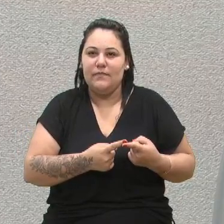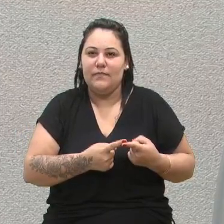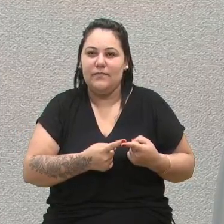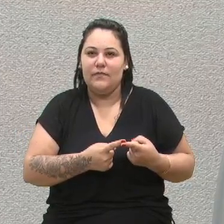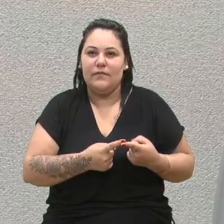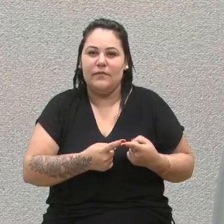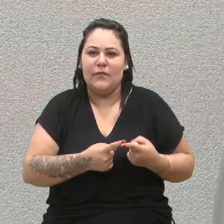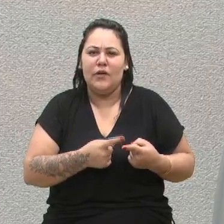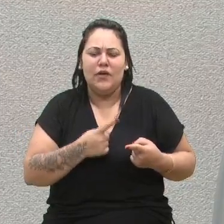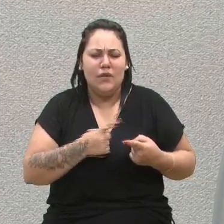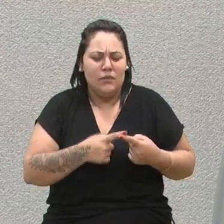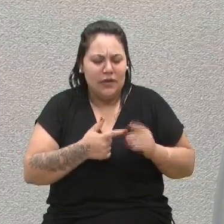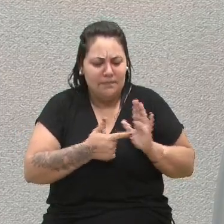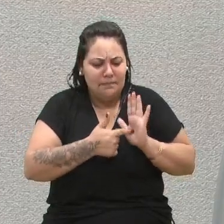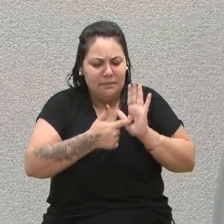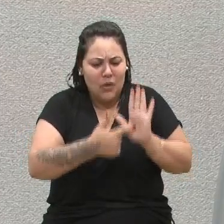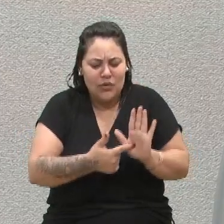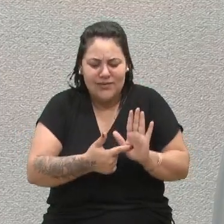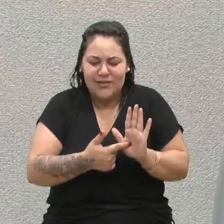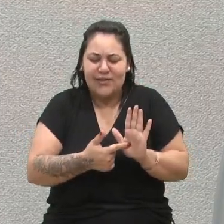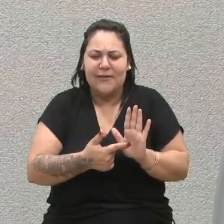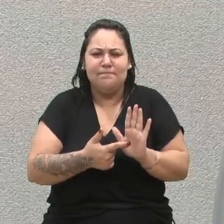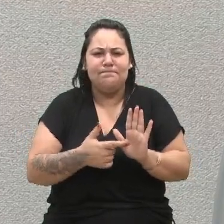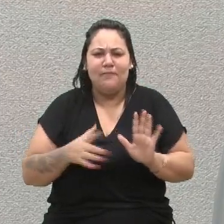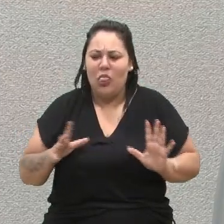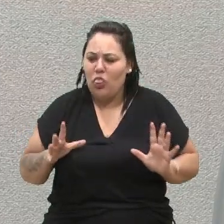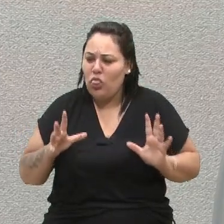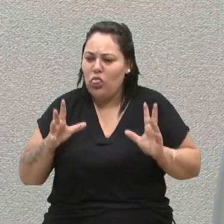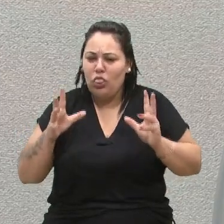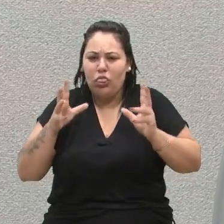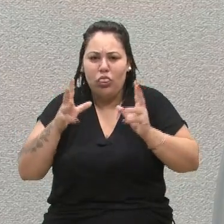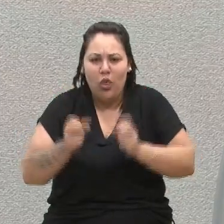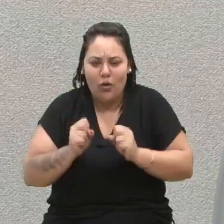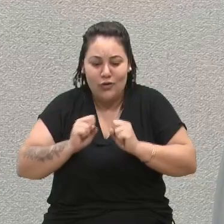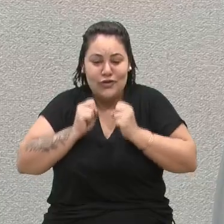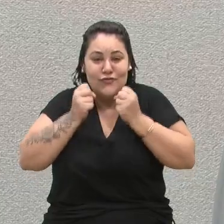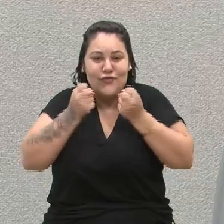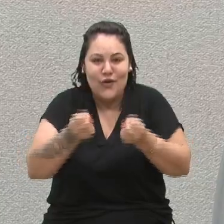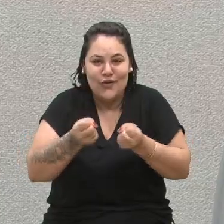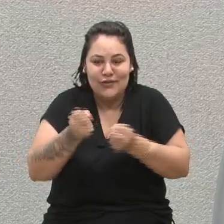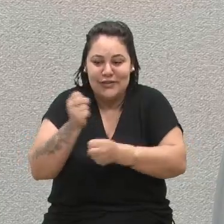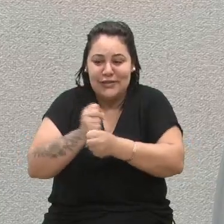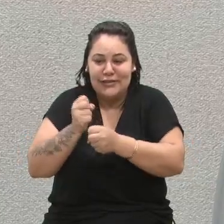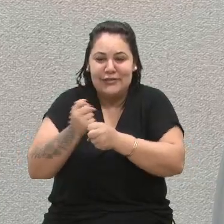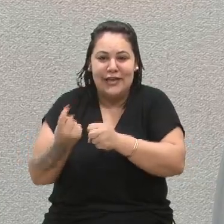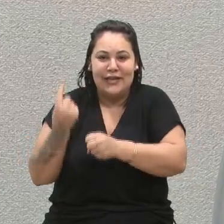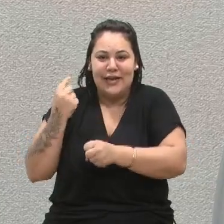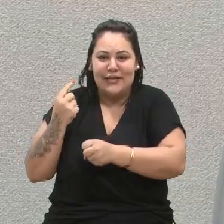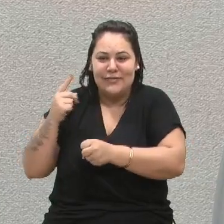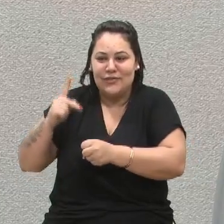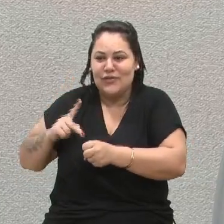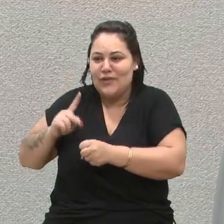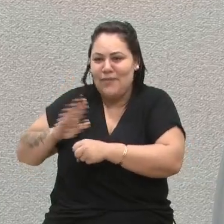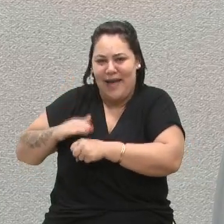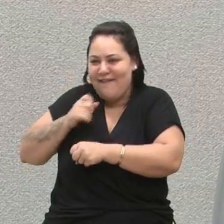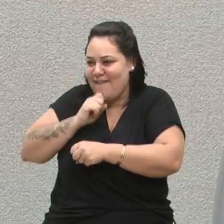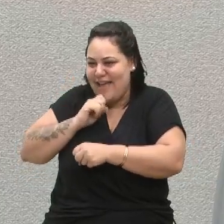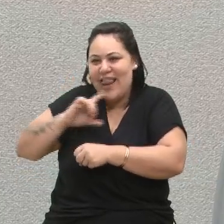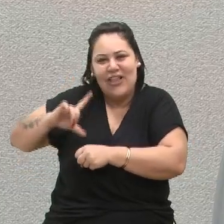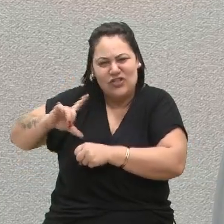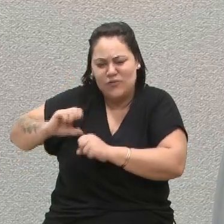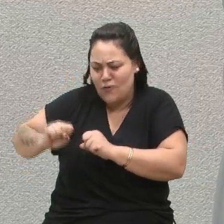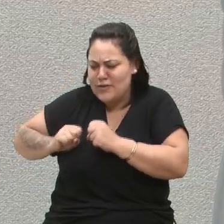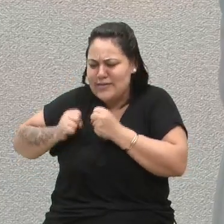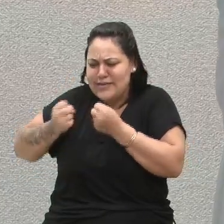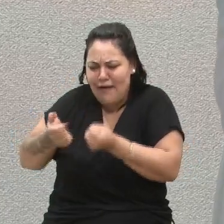isto remonta todo aquele esforço que os antigos tinham para construir uma cidade. E isso vem